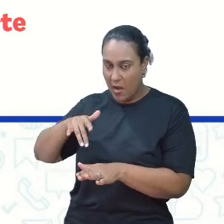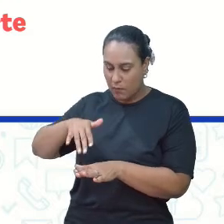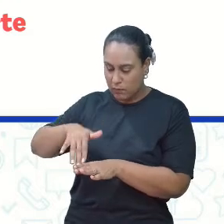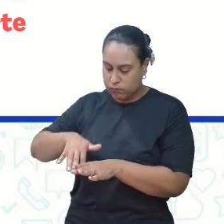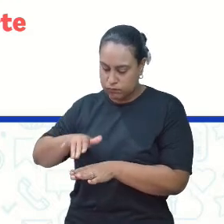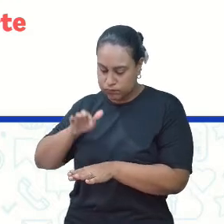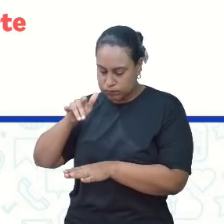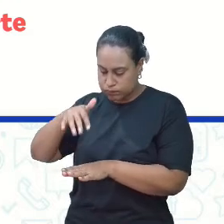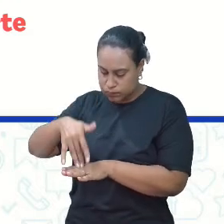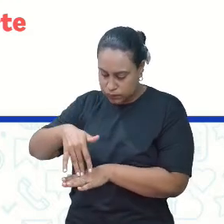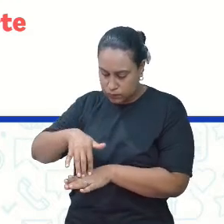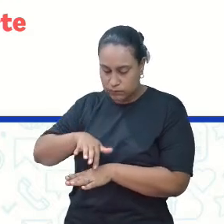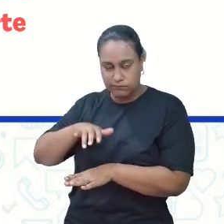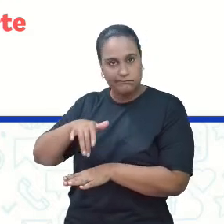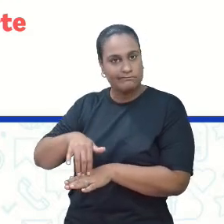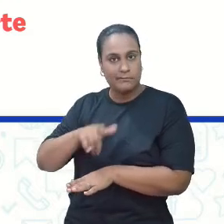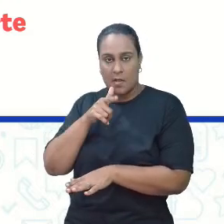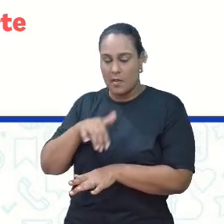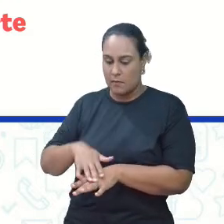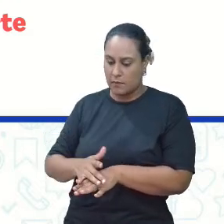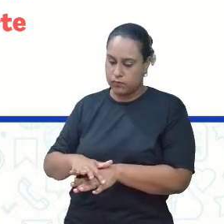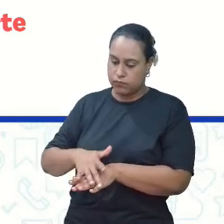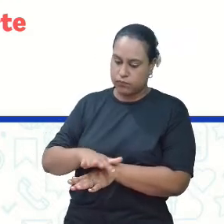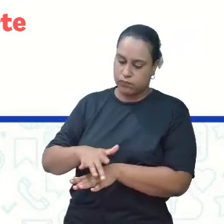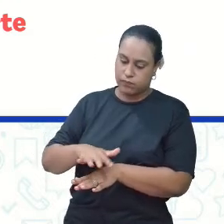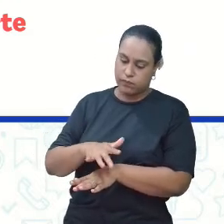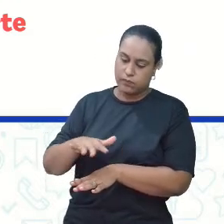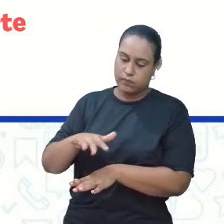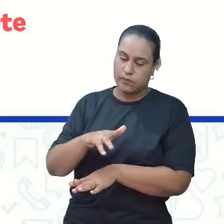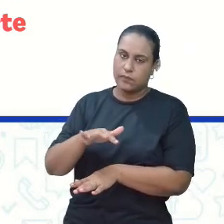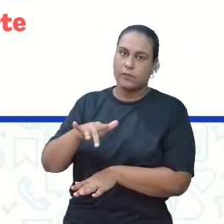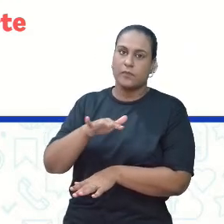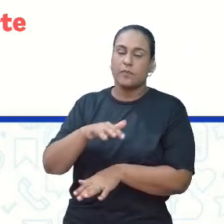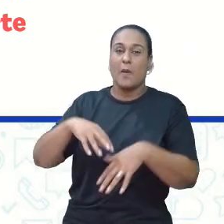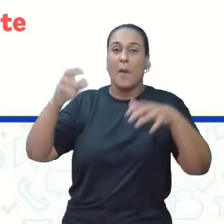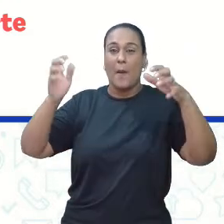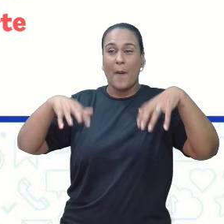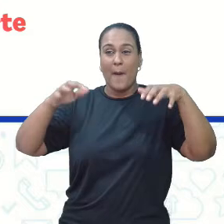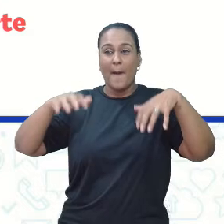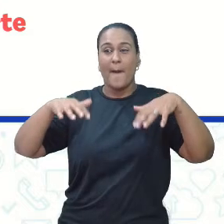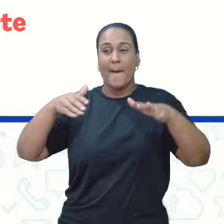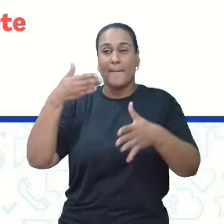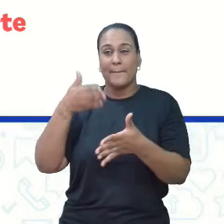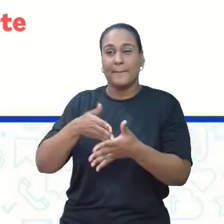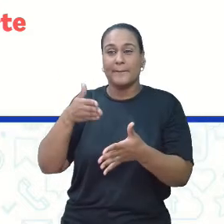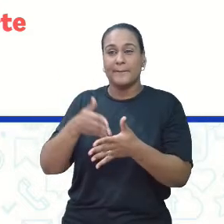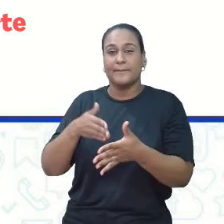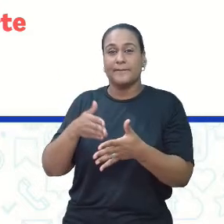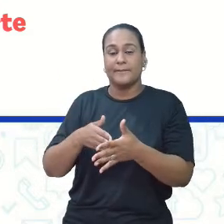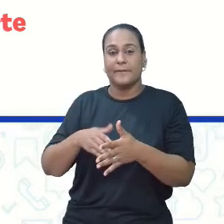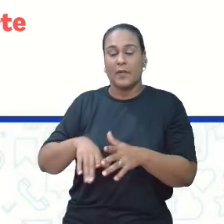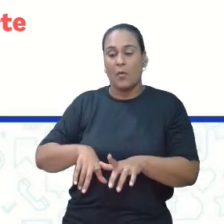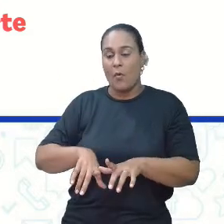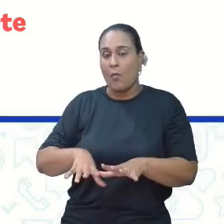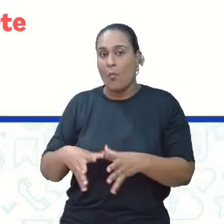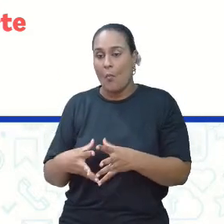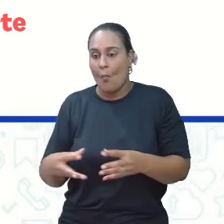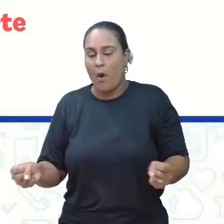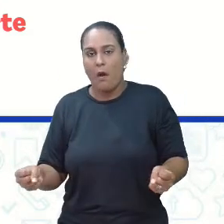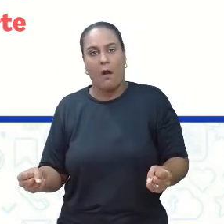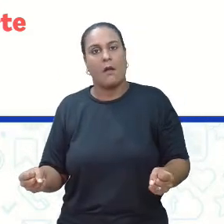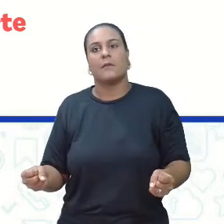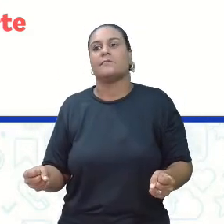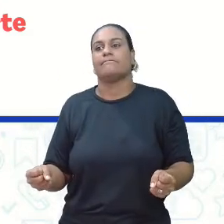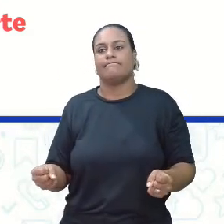As enchentes e inundações causadas pelo aumento de quantidade das chuvas e impedimento da evacuação, provocando